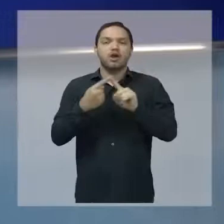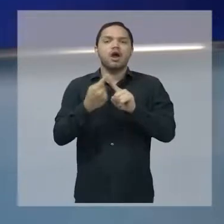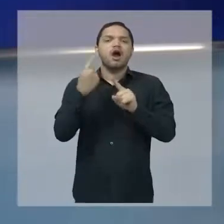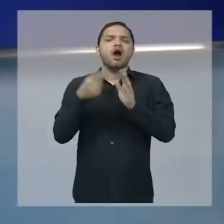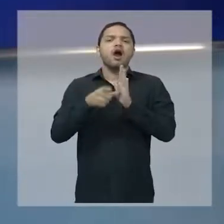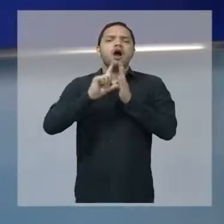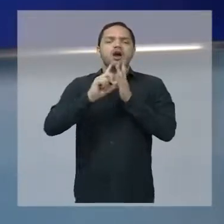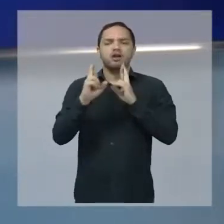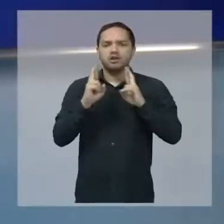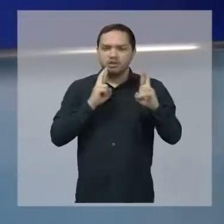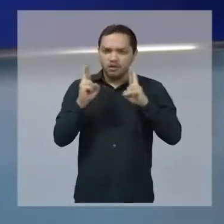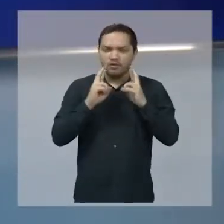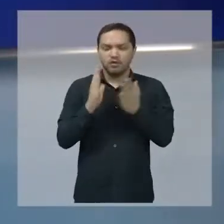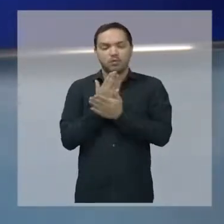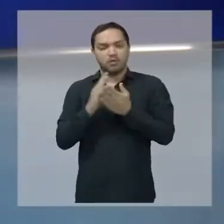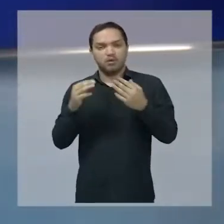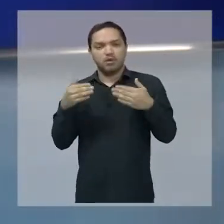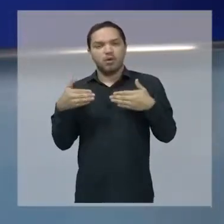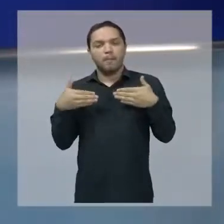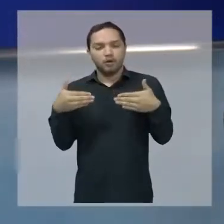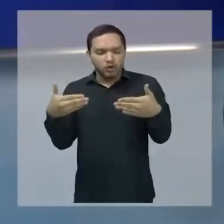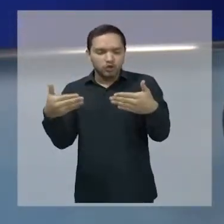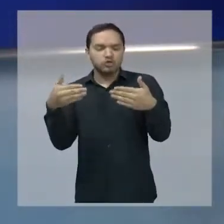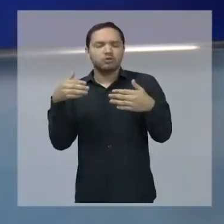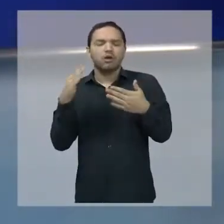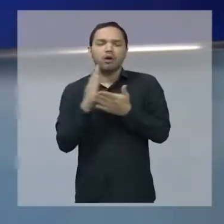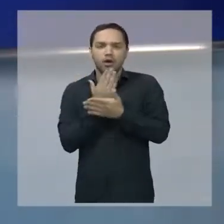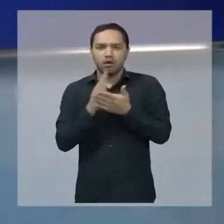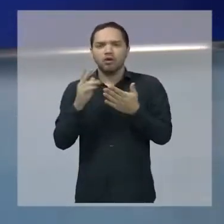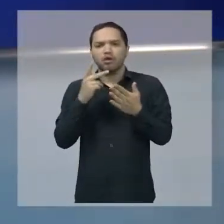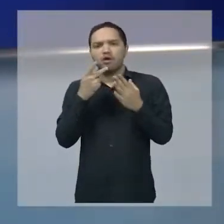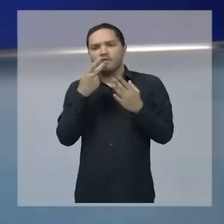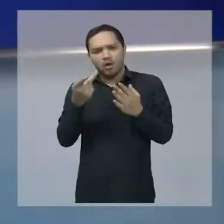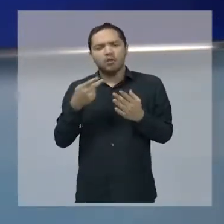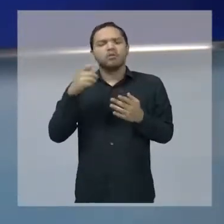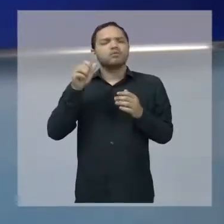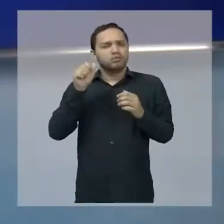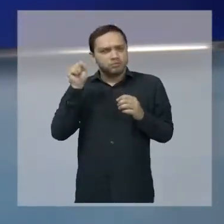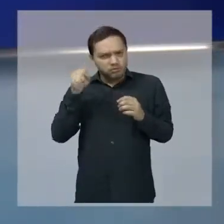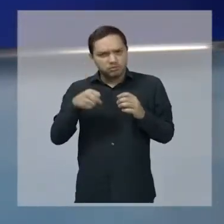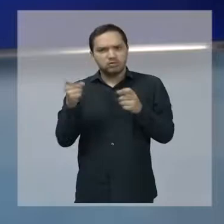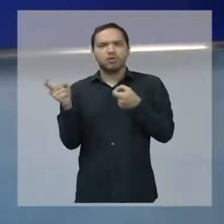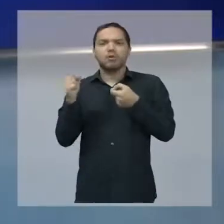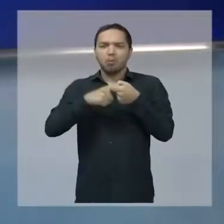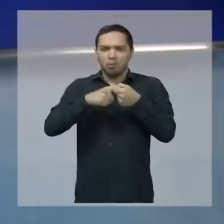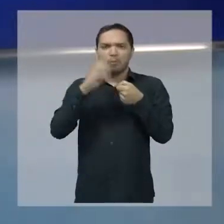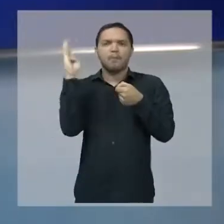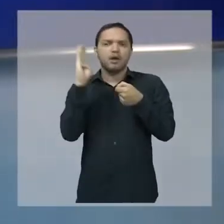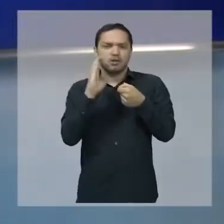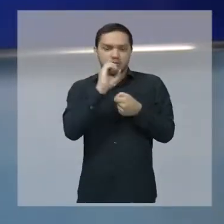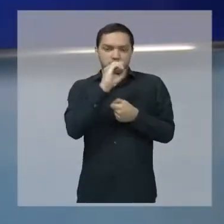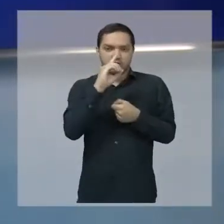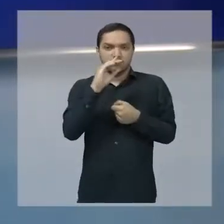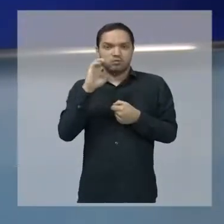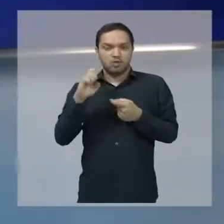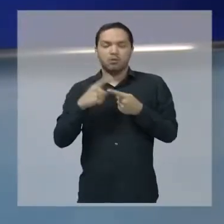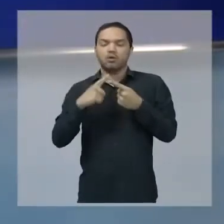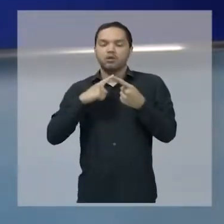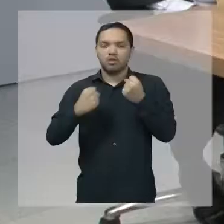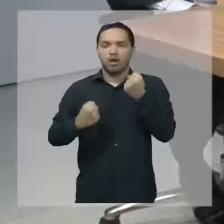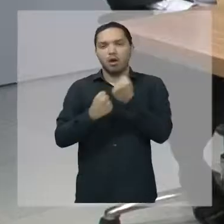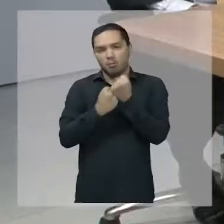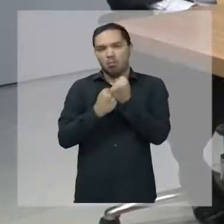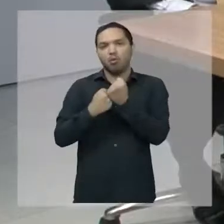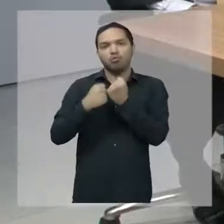dado entrevistas, e alguns dos seus ministros, todos inclusive conscientes de que o Brasil agora entraria, porque teria